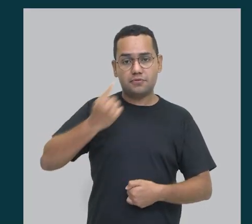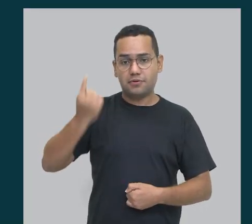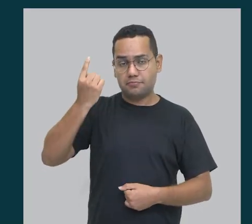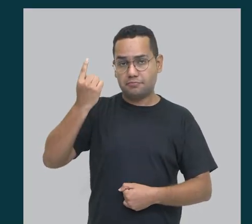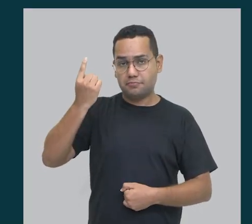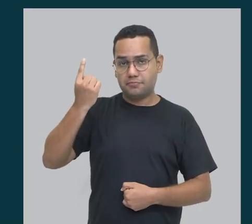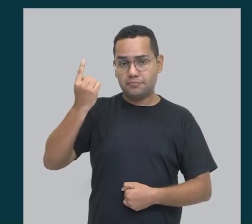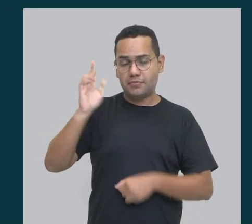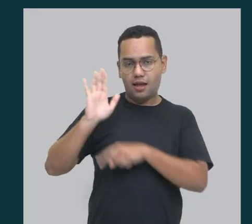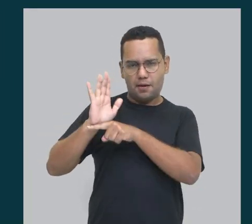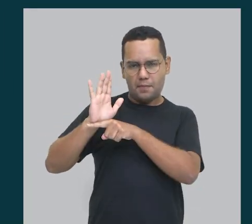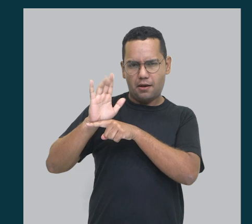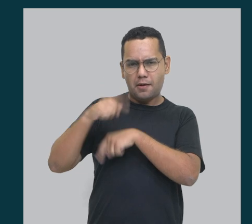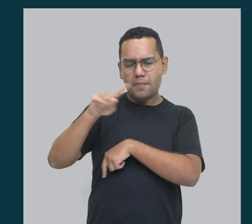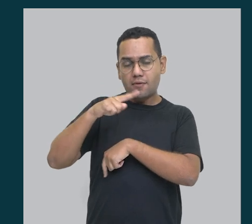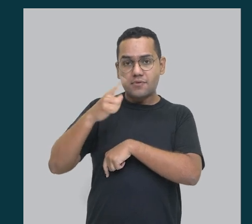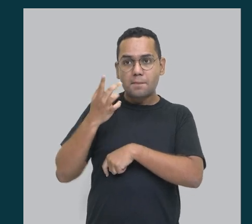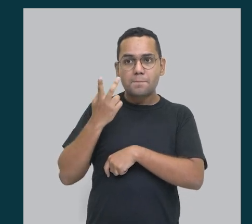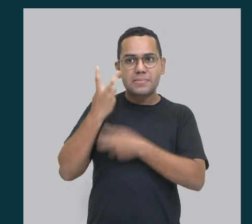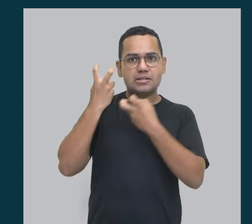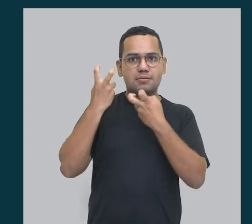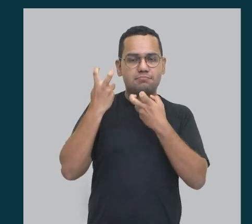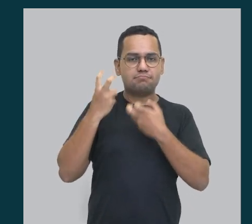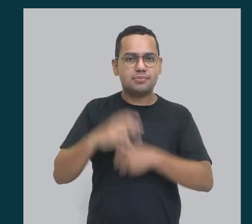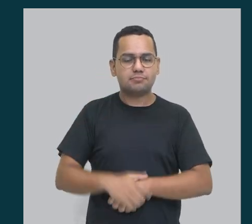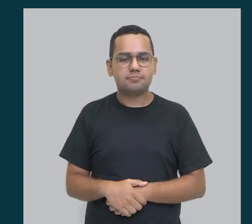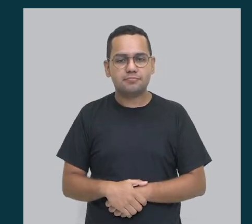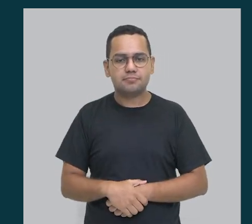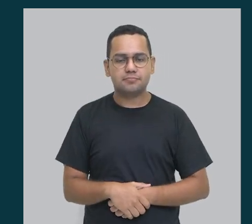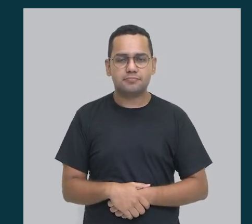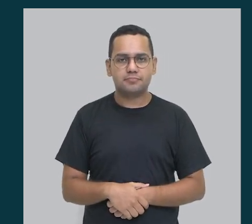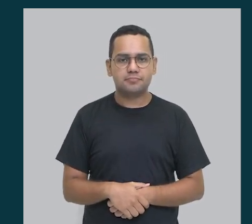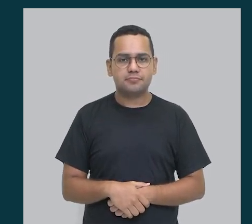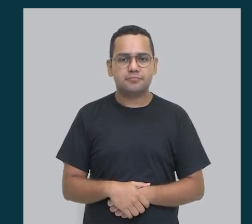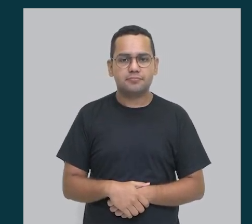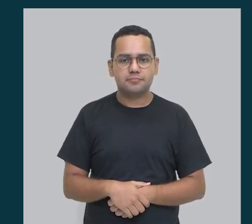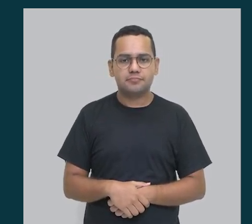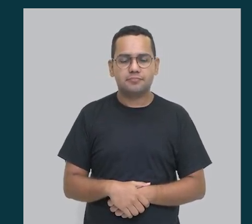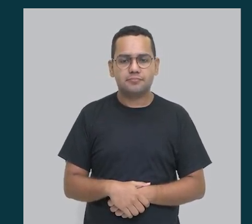você vai perceber, vai ficar mais fácil de entender o que eu quero explicar.